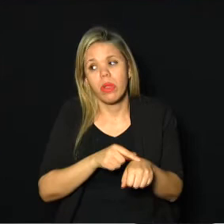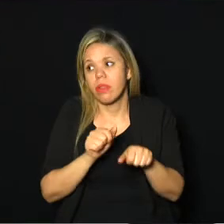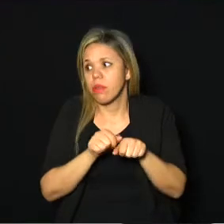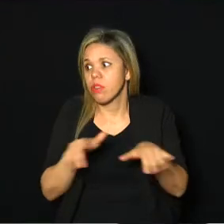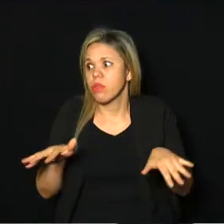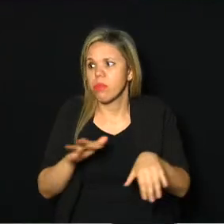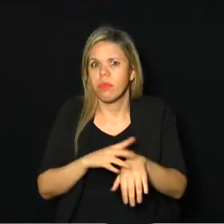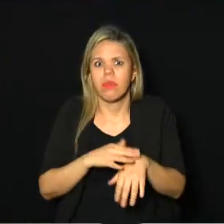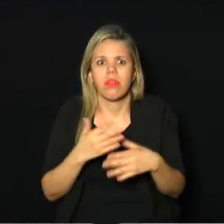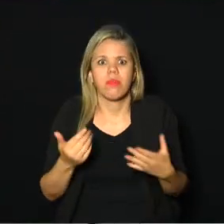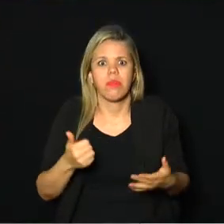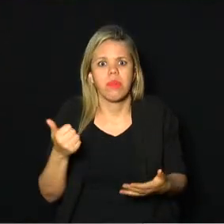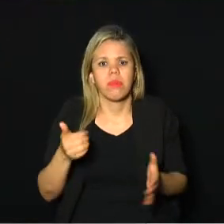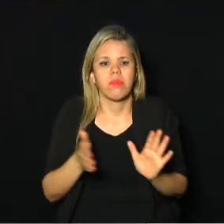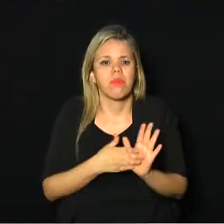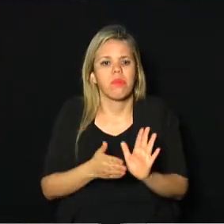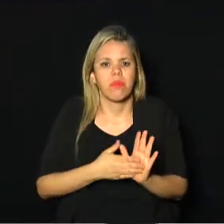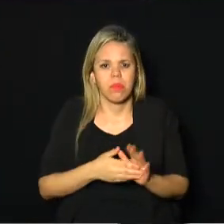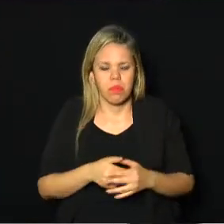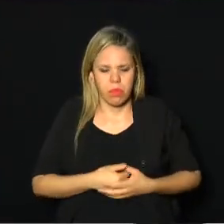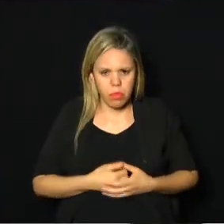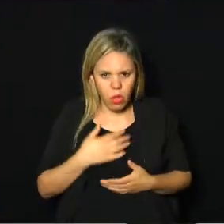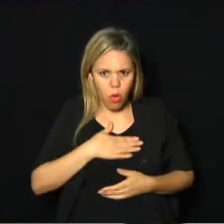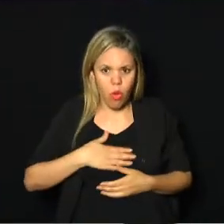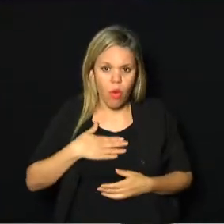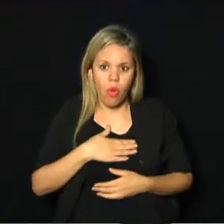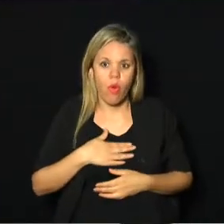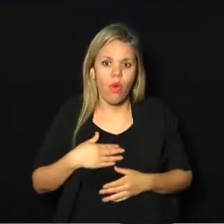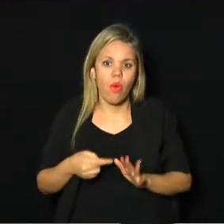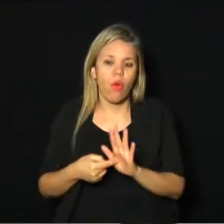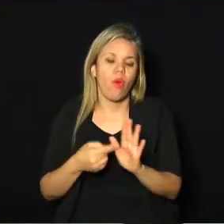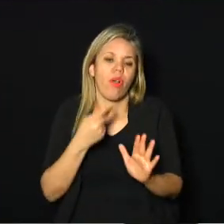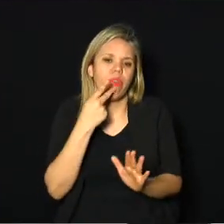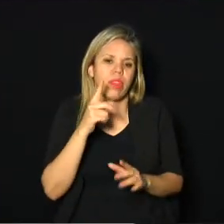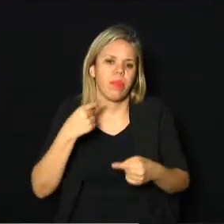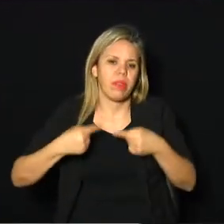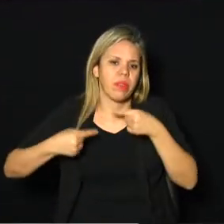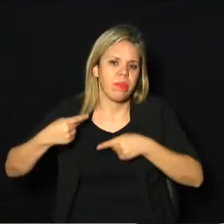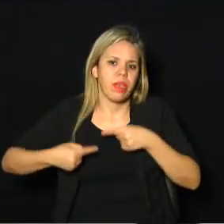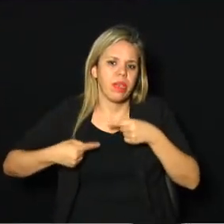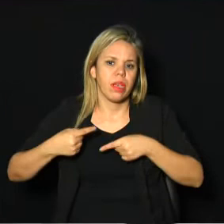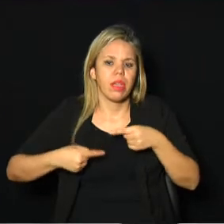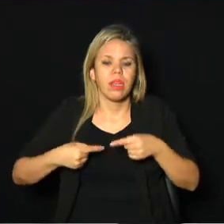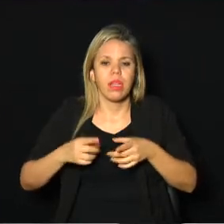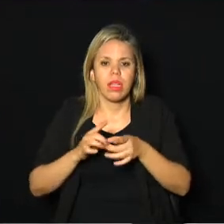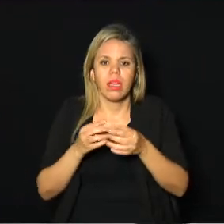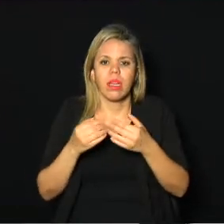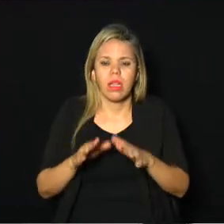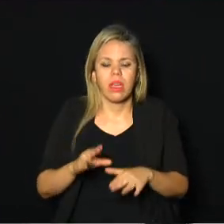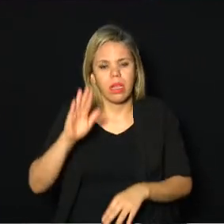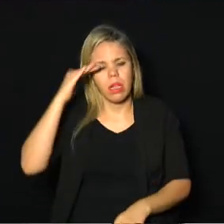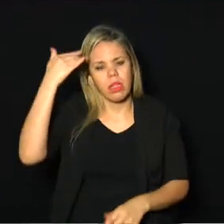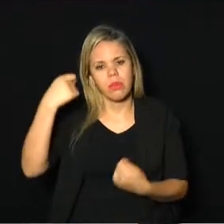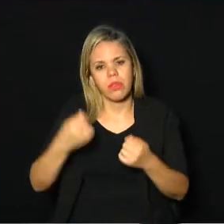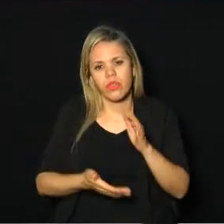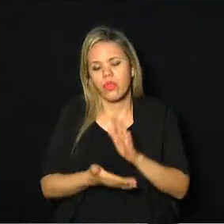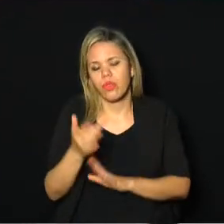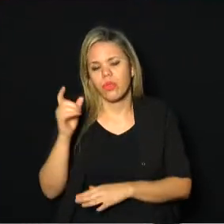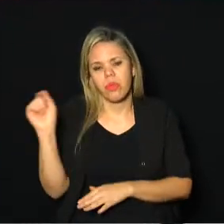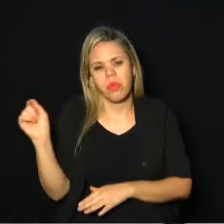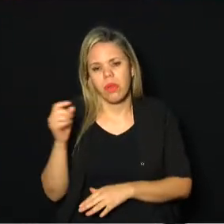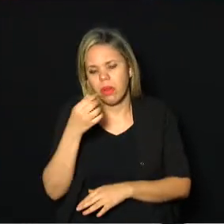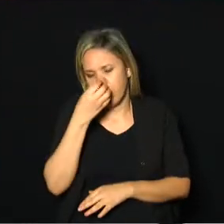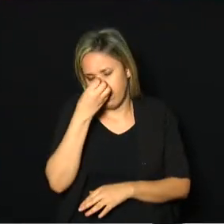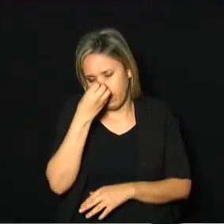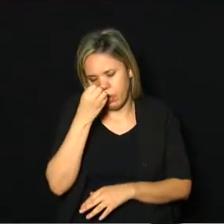Então, essa é a primeira proposta que eu gostaria de colocar aqui para debate, deliberação. O Pedro, né,